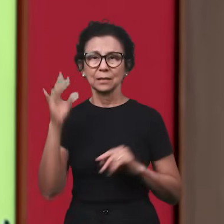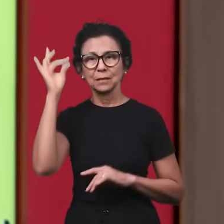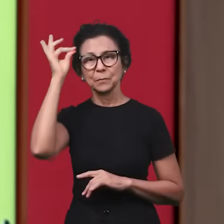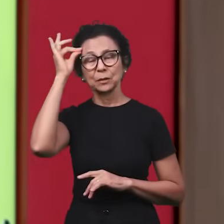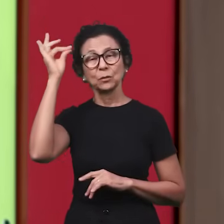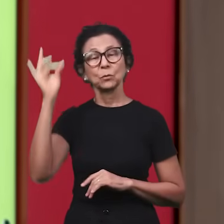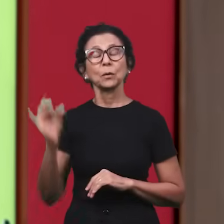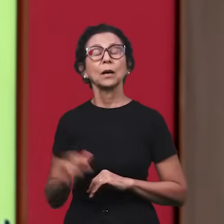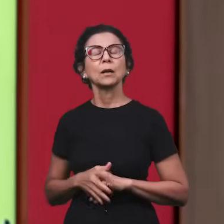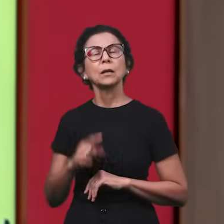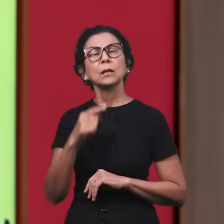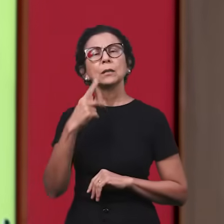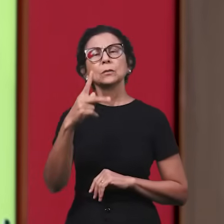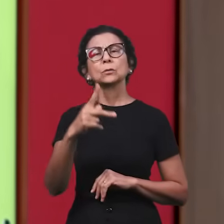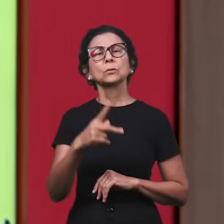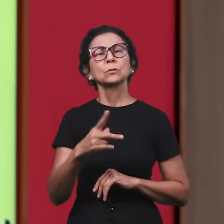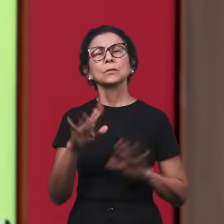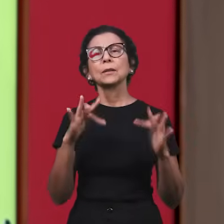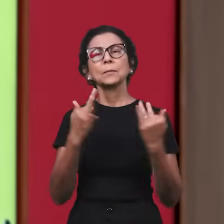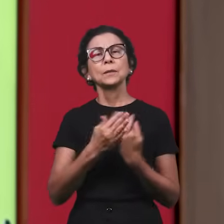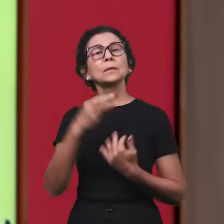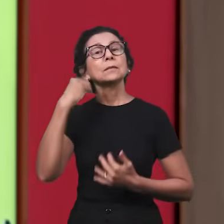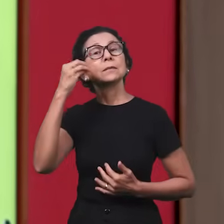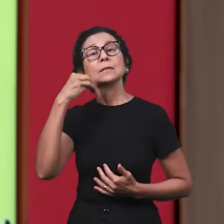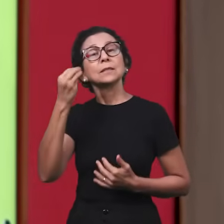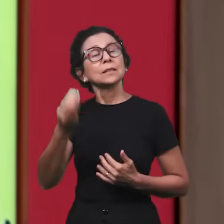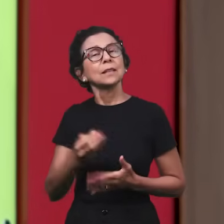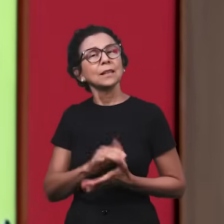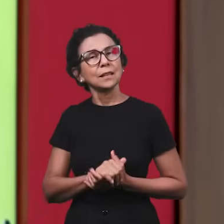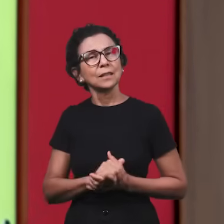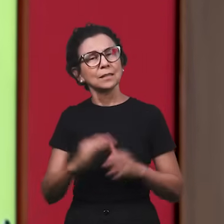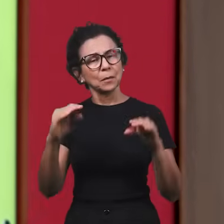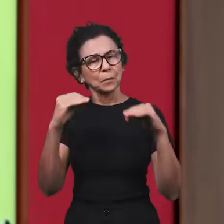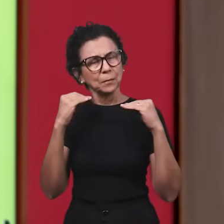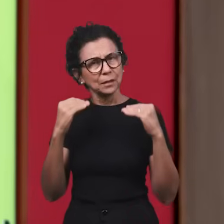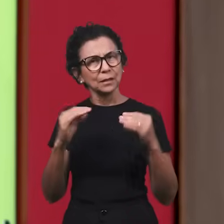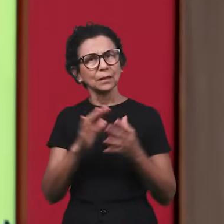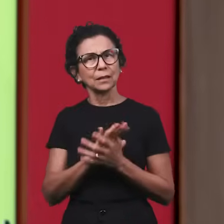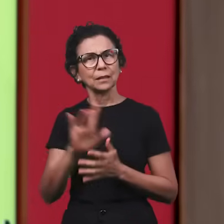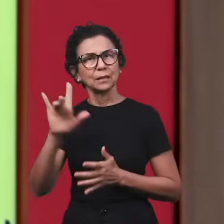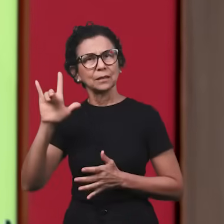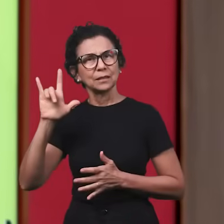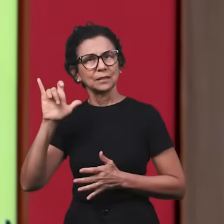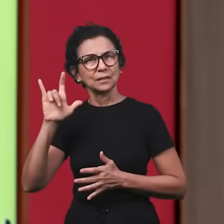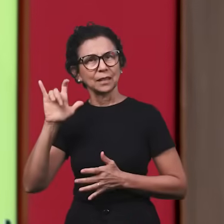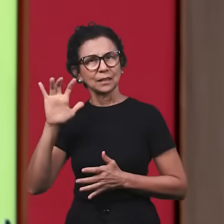qual a experiência da sua casa. Conte para nós, tanto no nosso canal do Instagram,